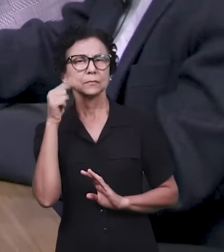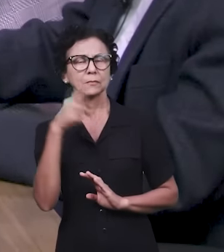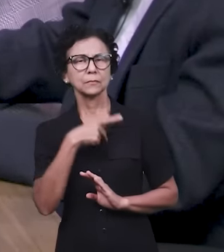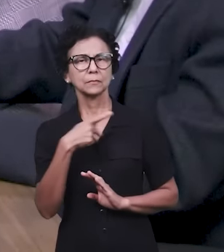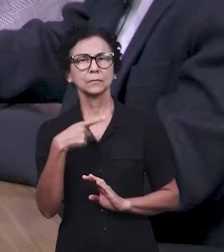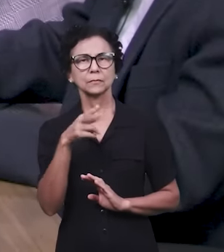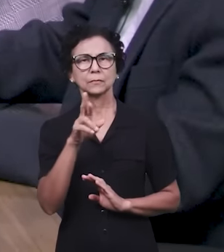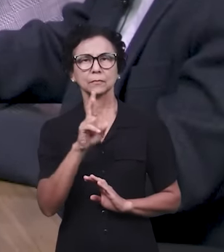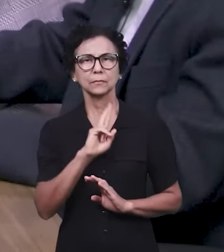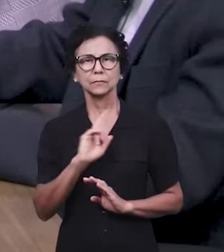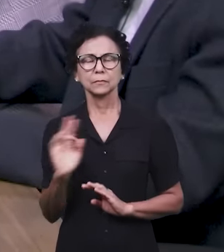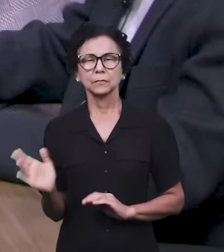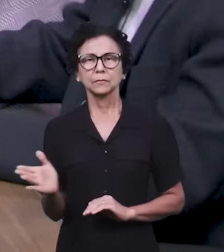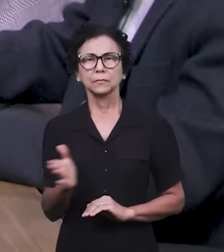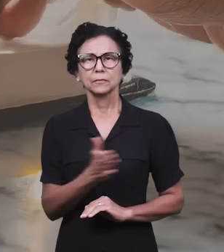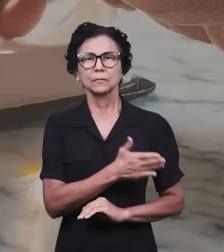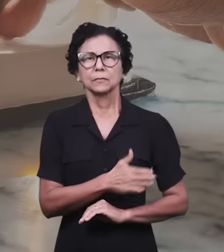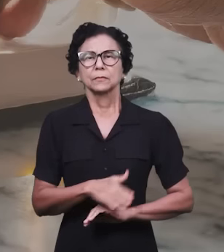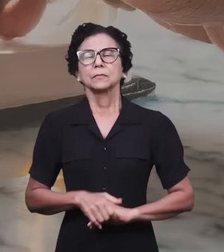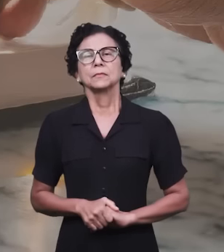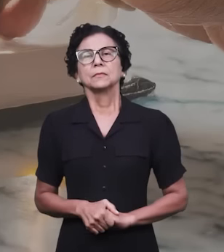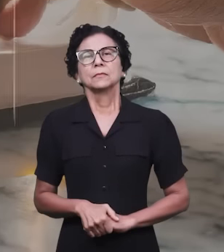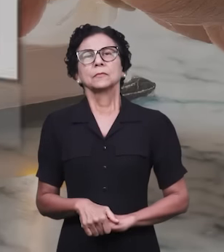vão responder. É contigo, Jacineia.